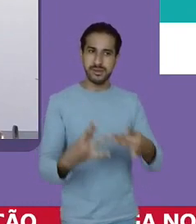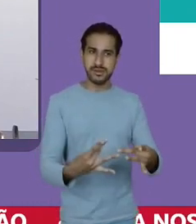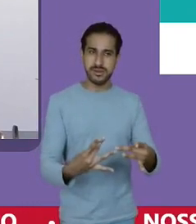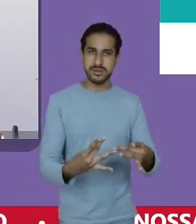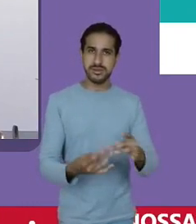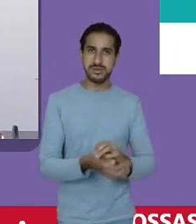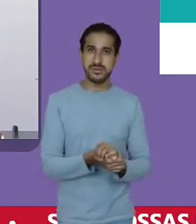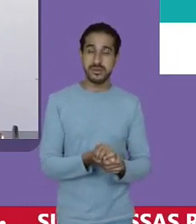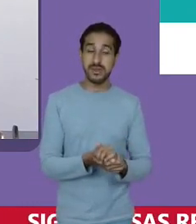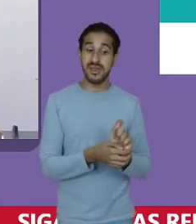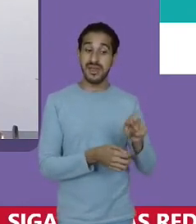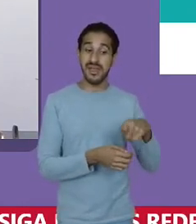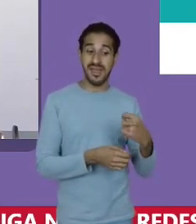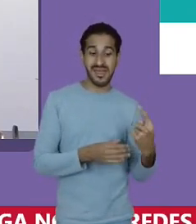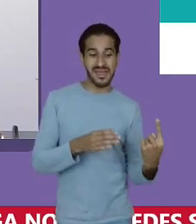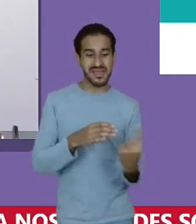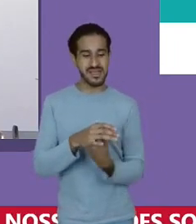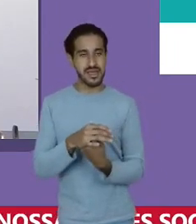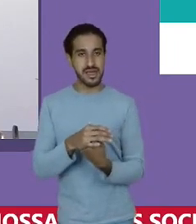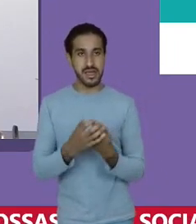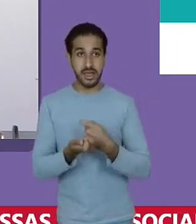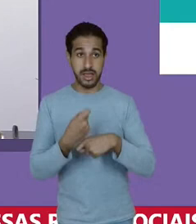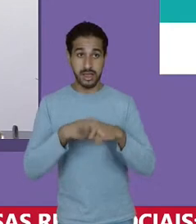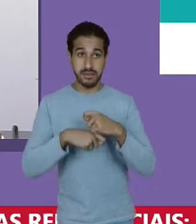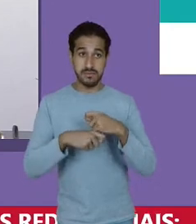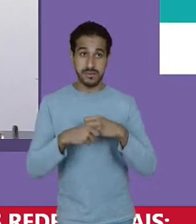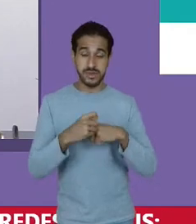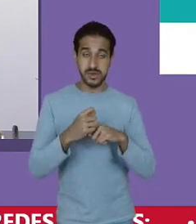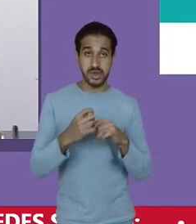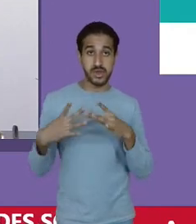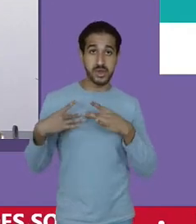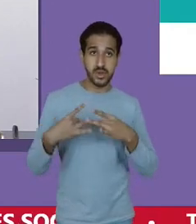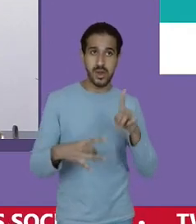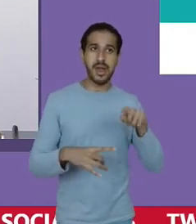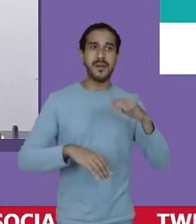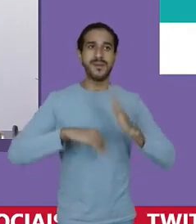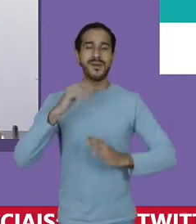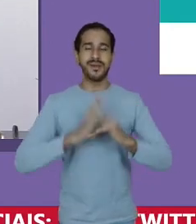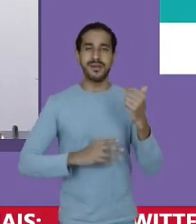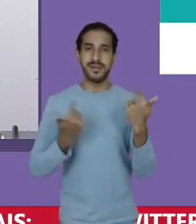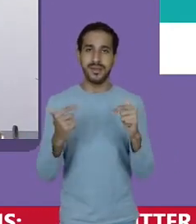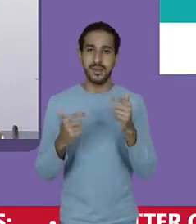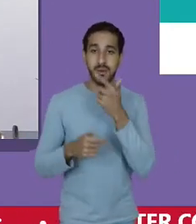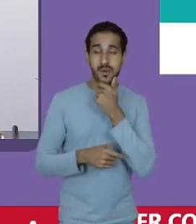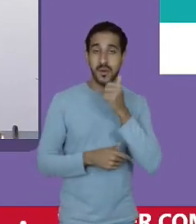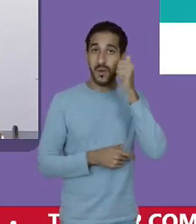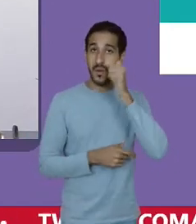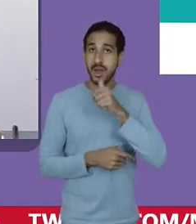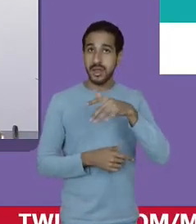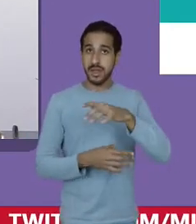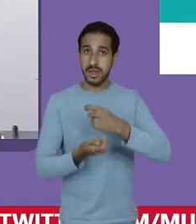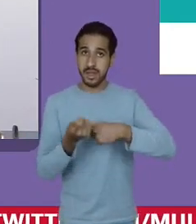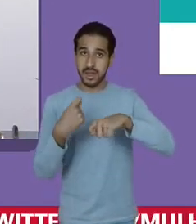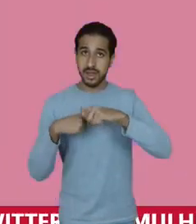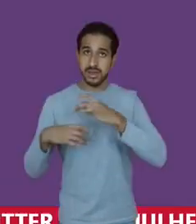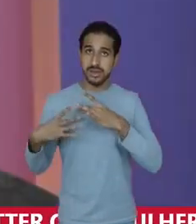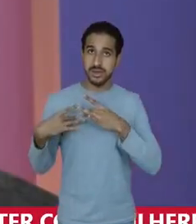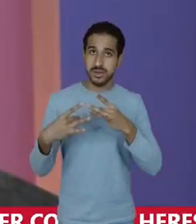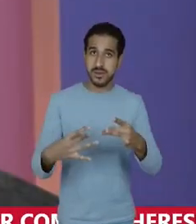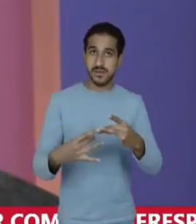solidários. E quem está dentro do empreendimento de economia solidária são trabalhadores e trabalhadoras da economia